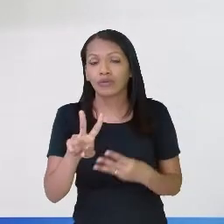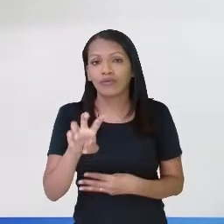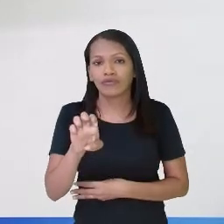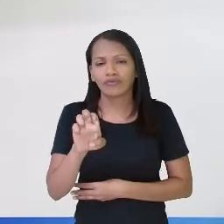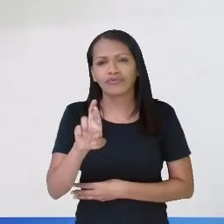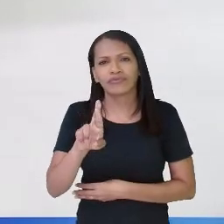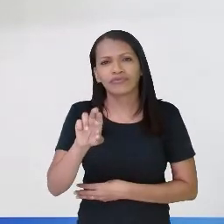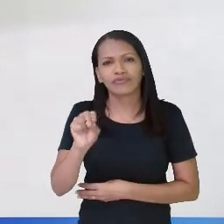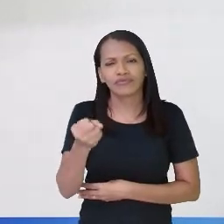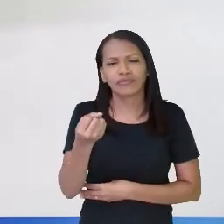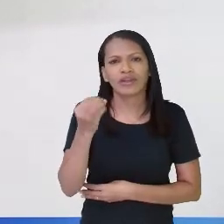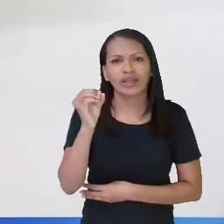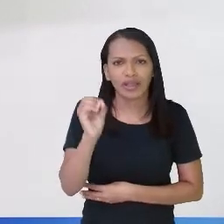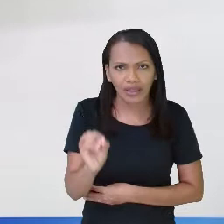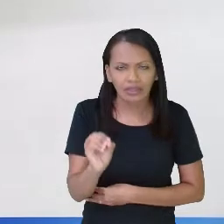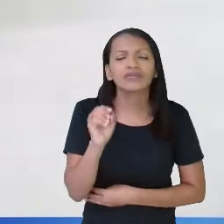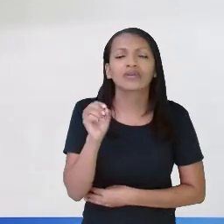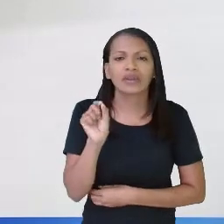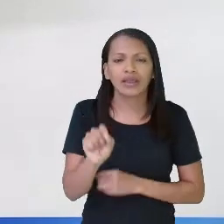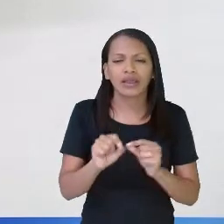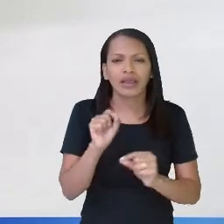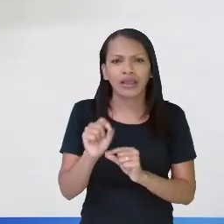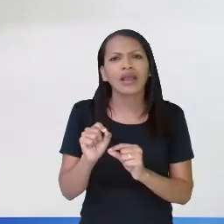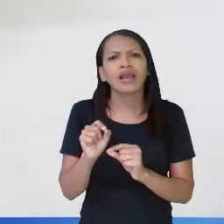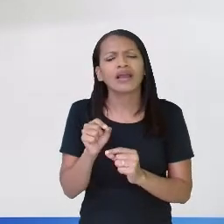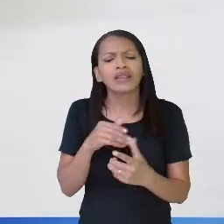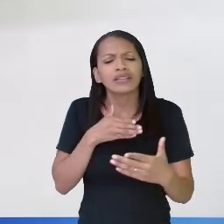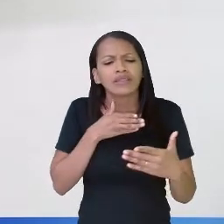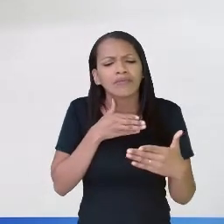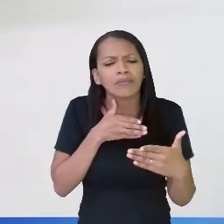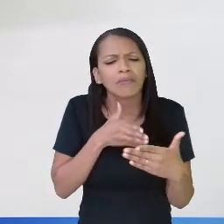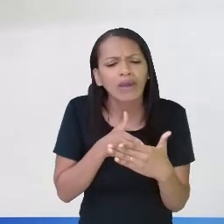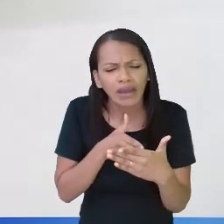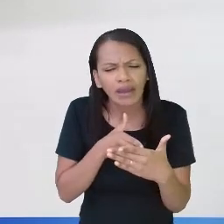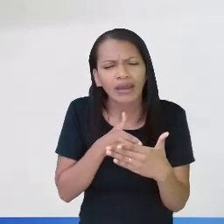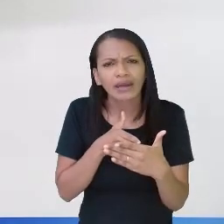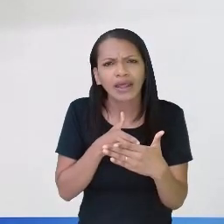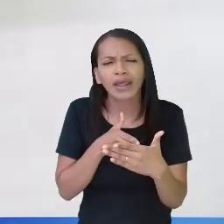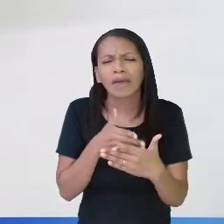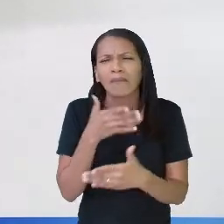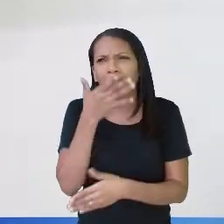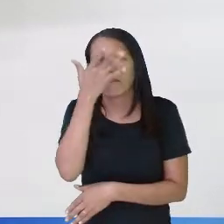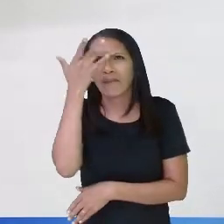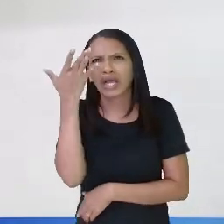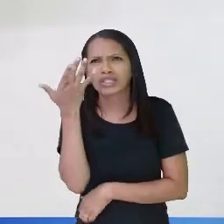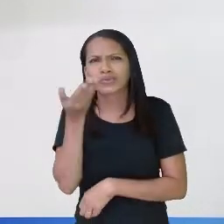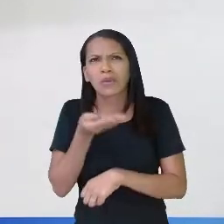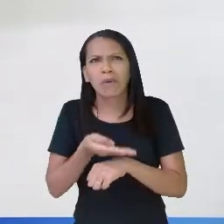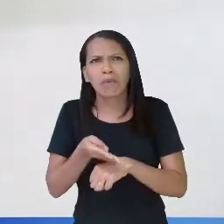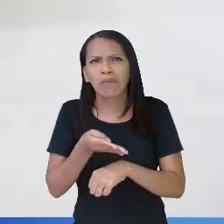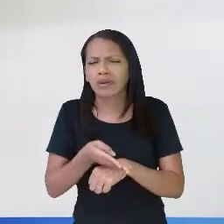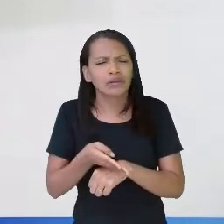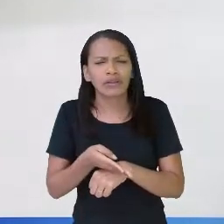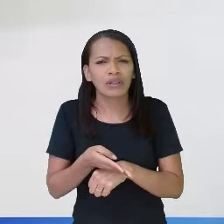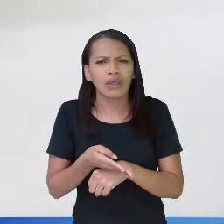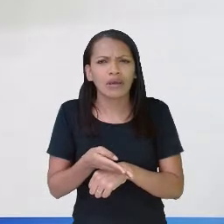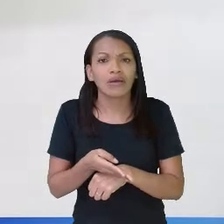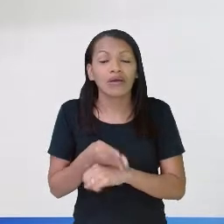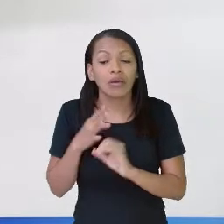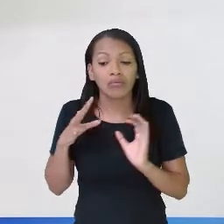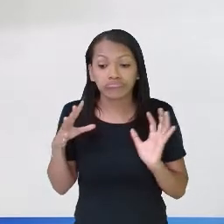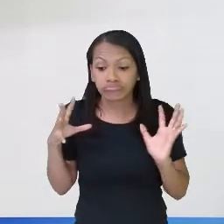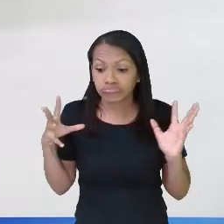frear o homem branco. Ela não está se referindo simplesmente à cor da pele, tá? ela está se referindo a todas as pessoas